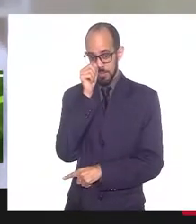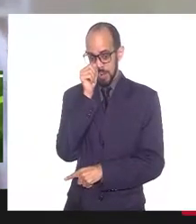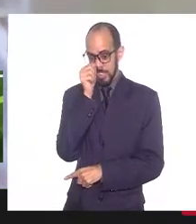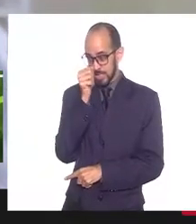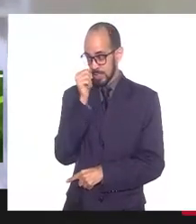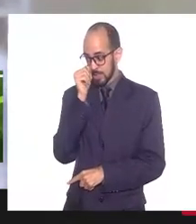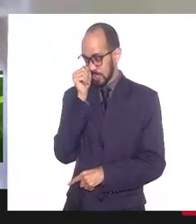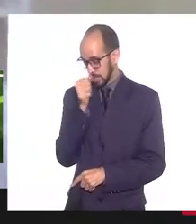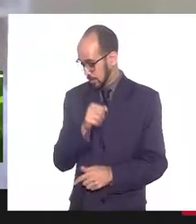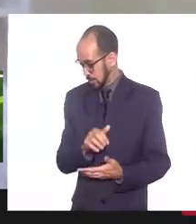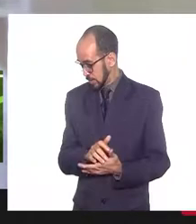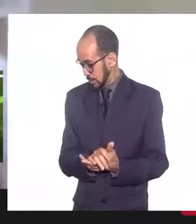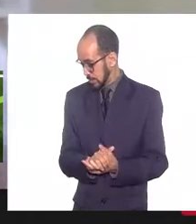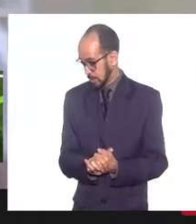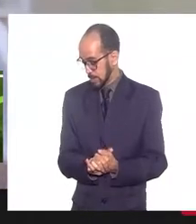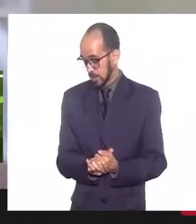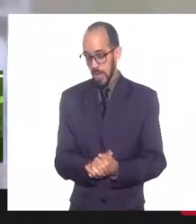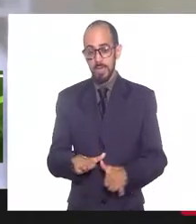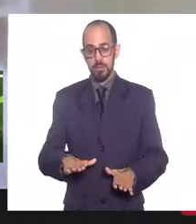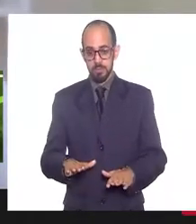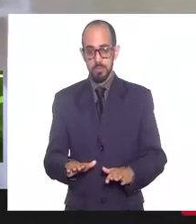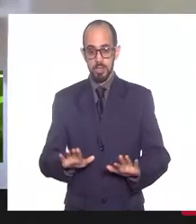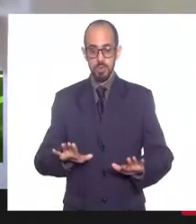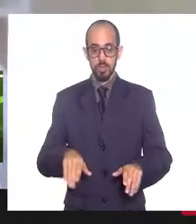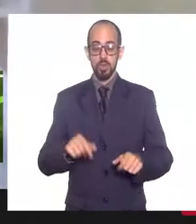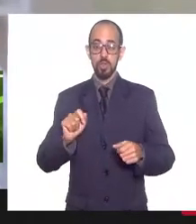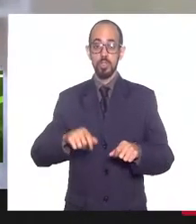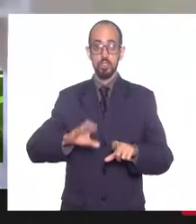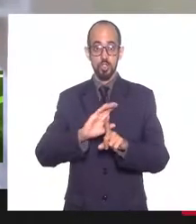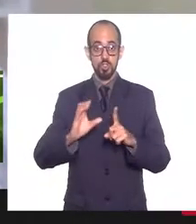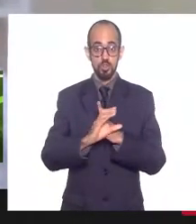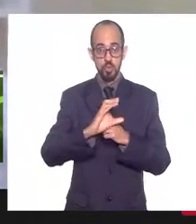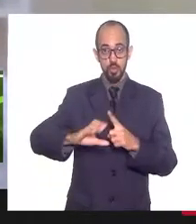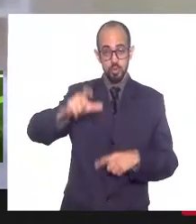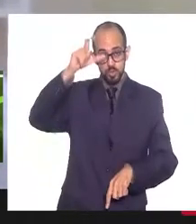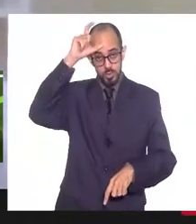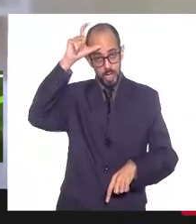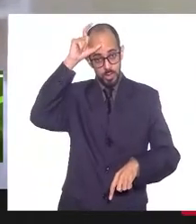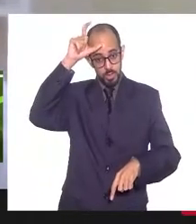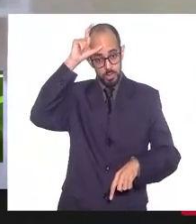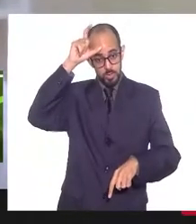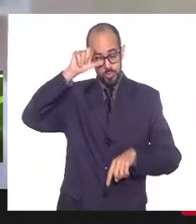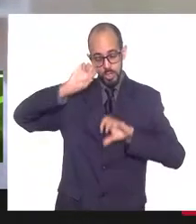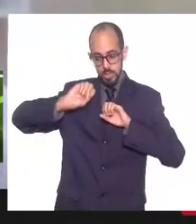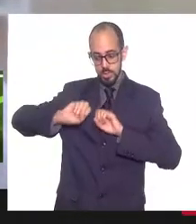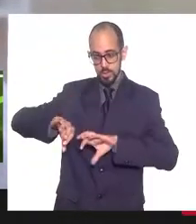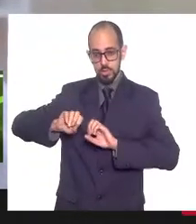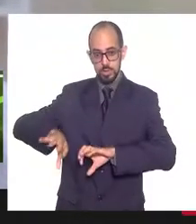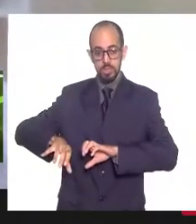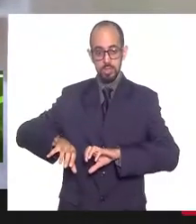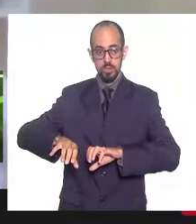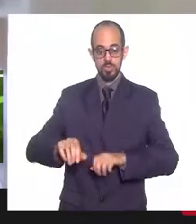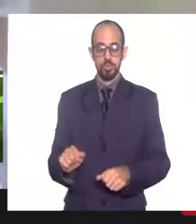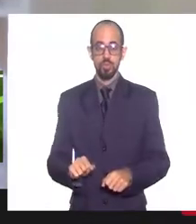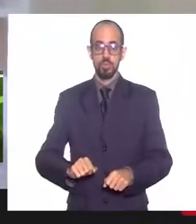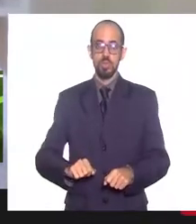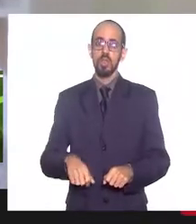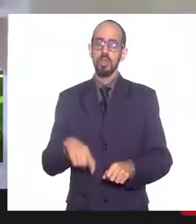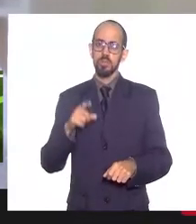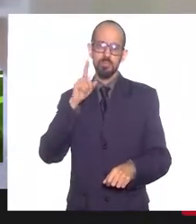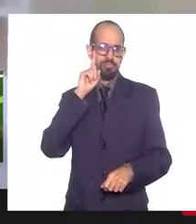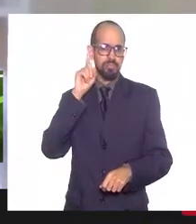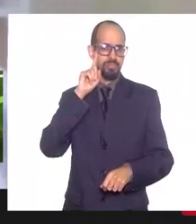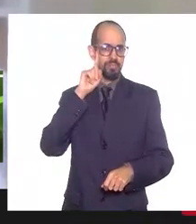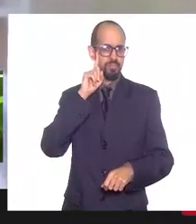em religião do demônio e cultos satânicos tem sido corrente no cotidiano das varas de família. Então,